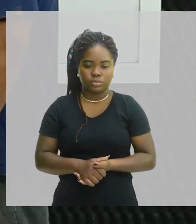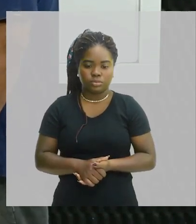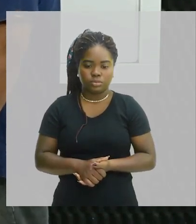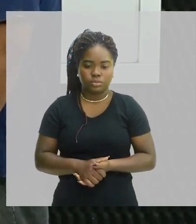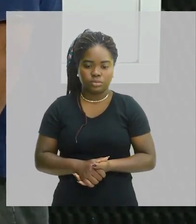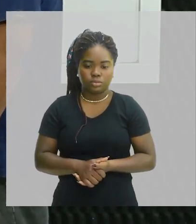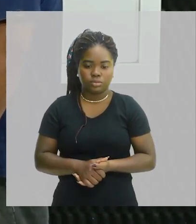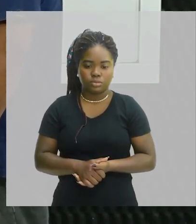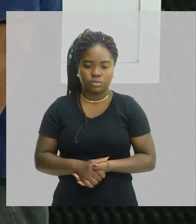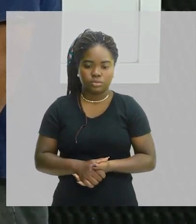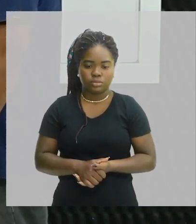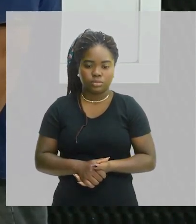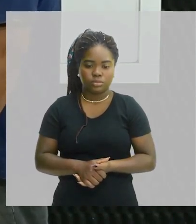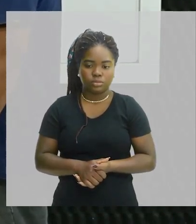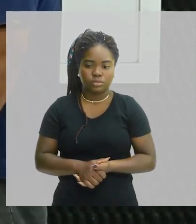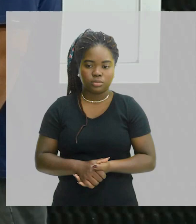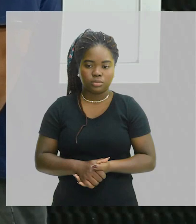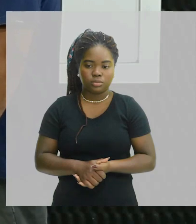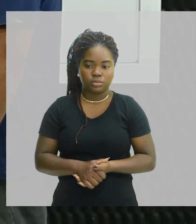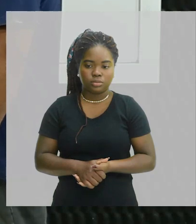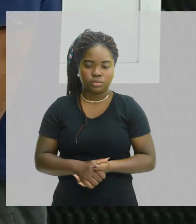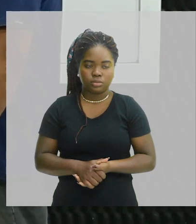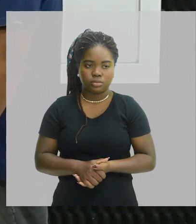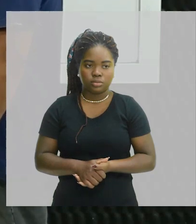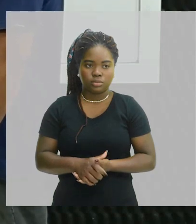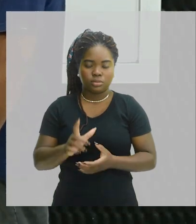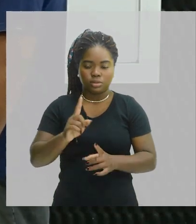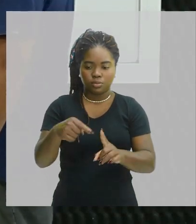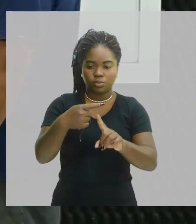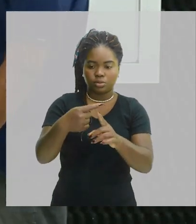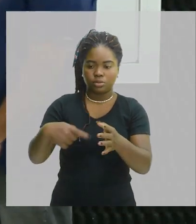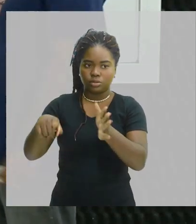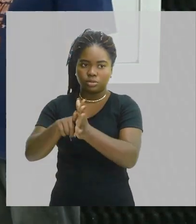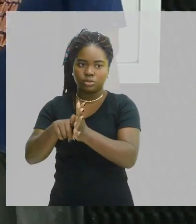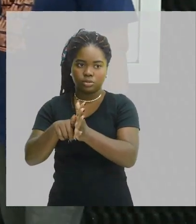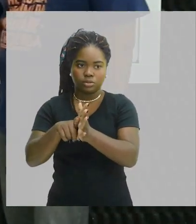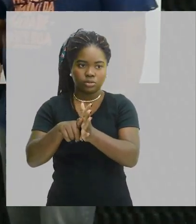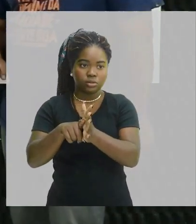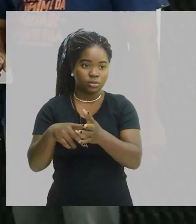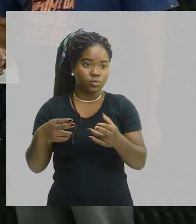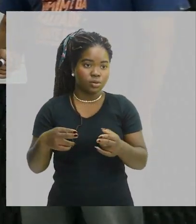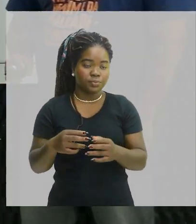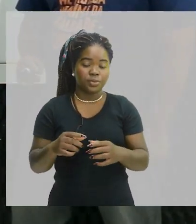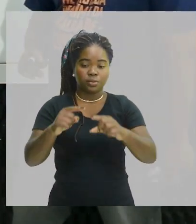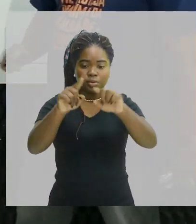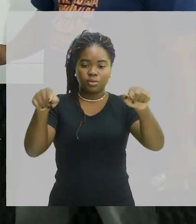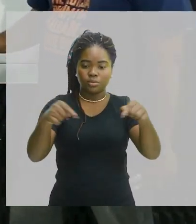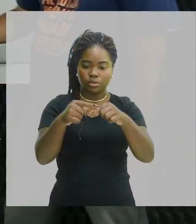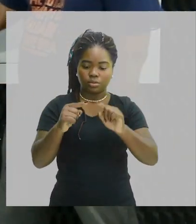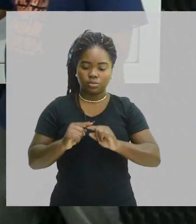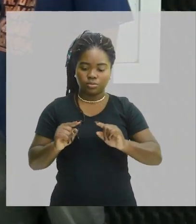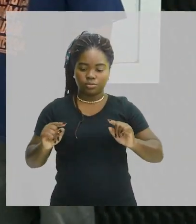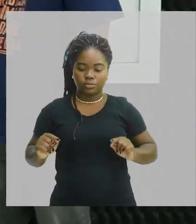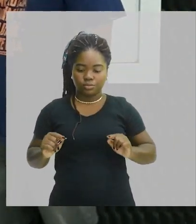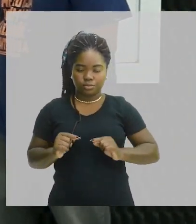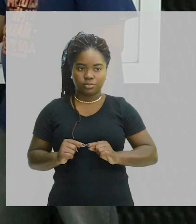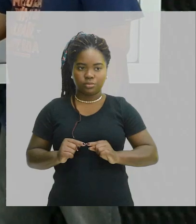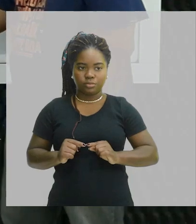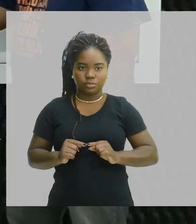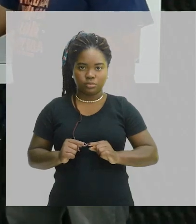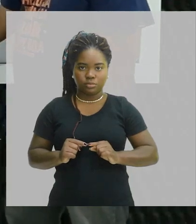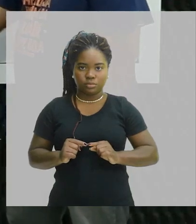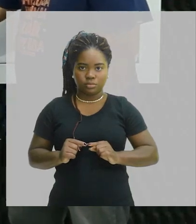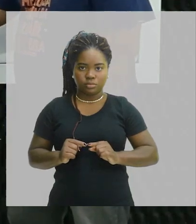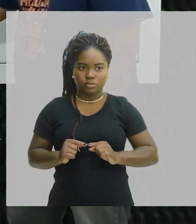certo? Os seus polos positivos e negativos com a mesma configuração, certo? Então, ó,